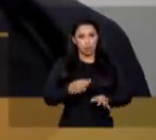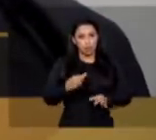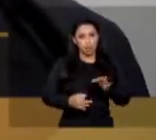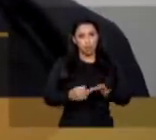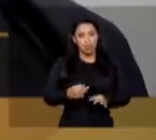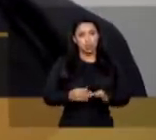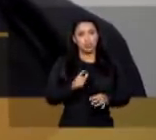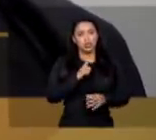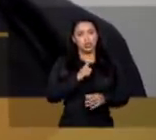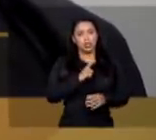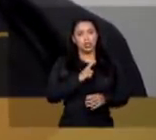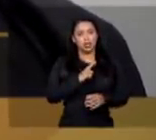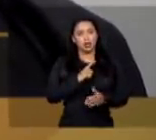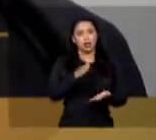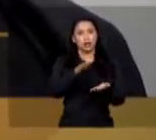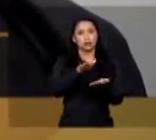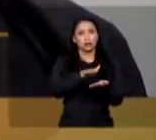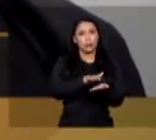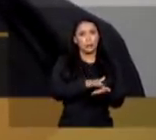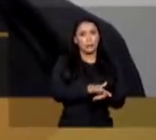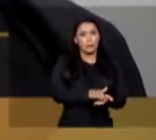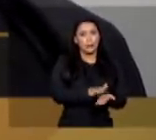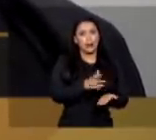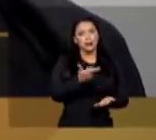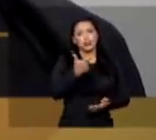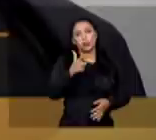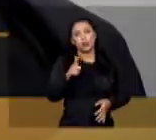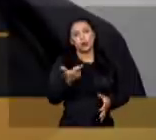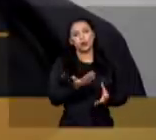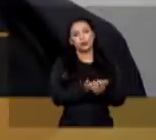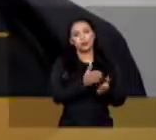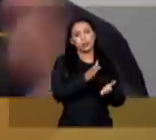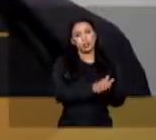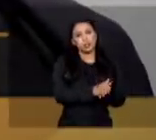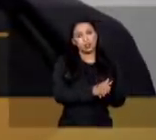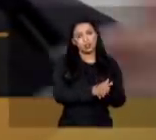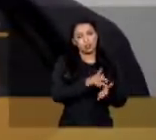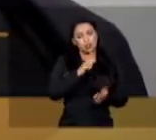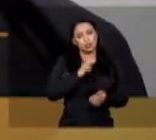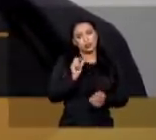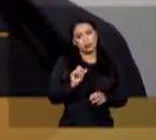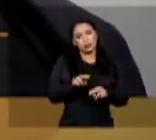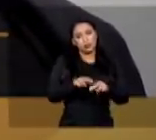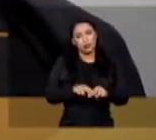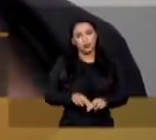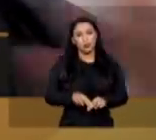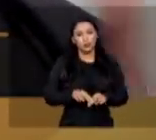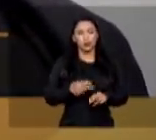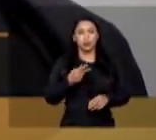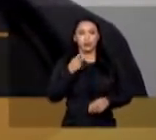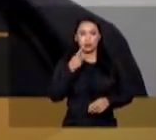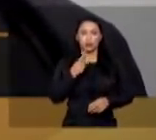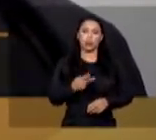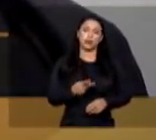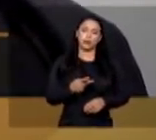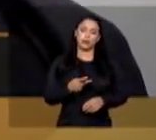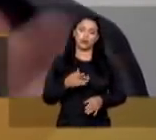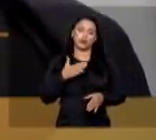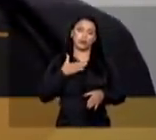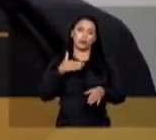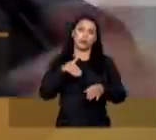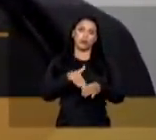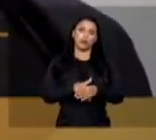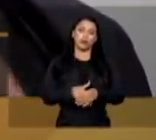um esvaziamento dos provimentos jurisdicionais buscados em cada uma dessas vias, e por isso eu estou me manifestando no sentido